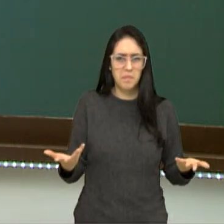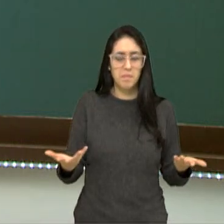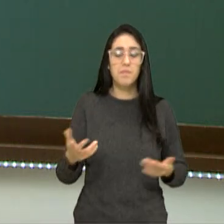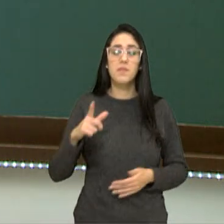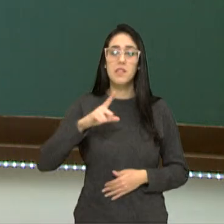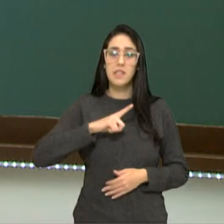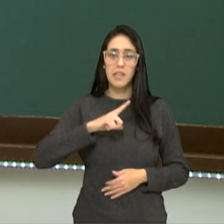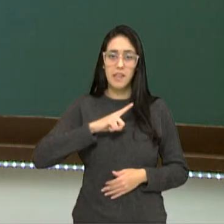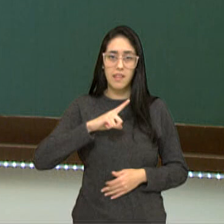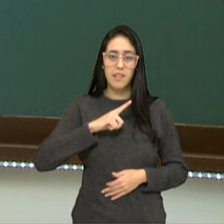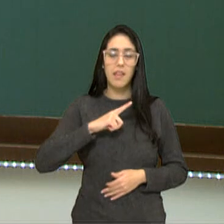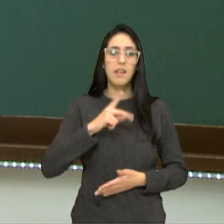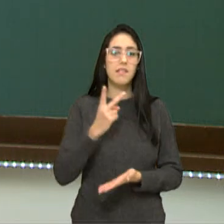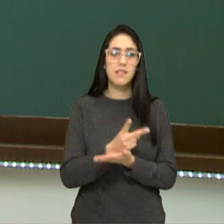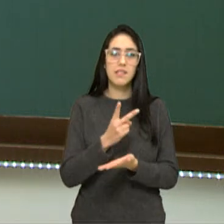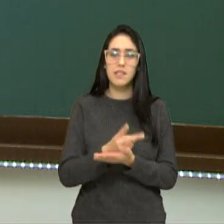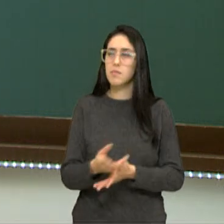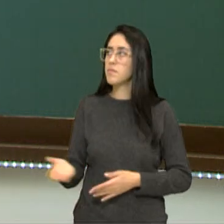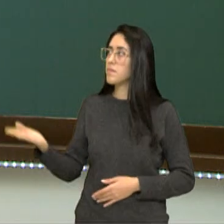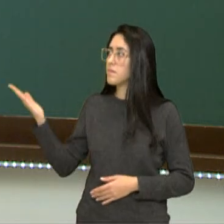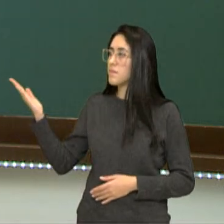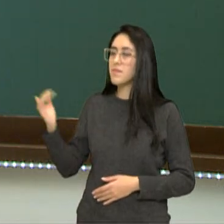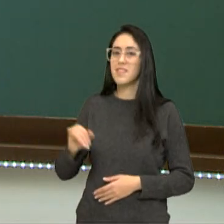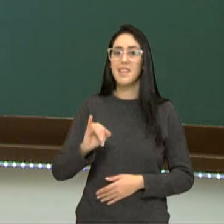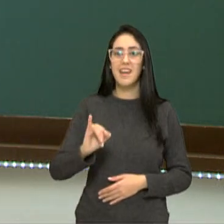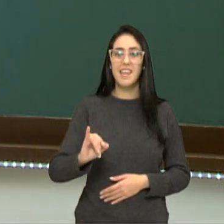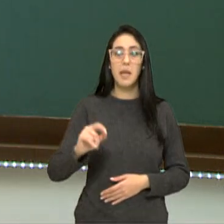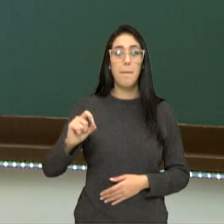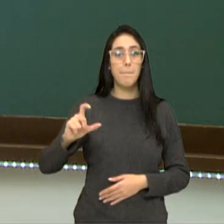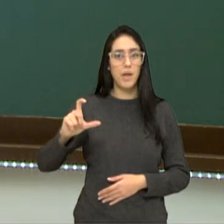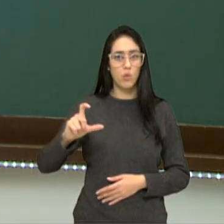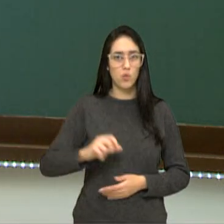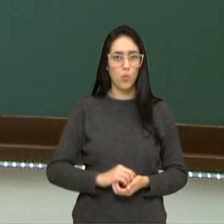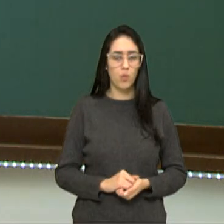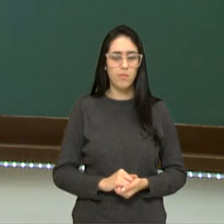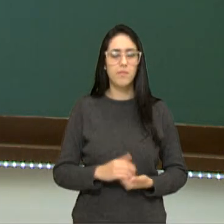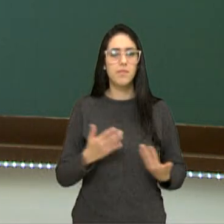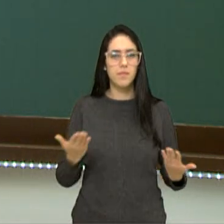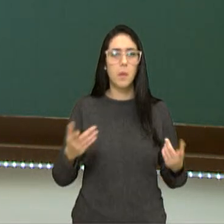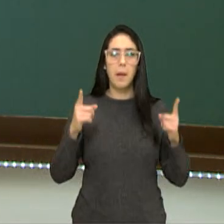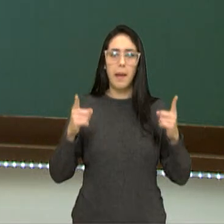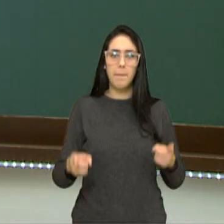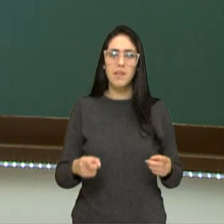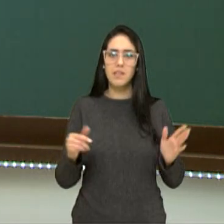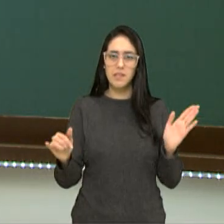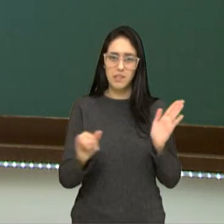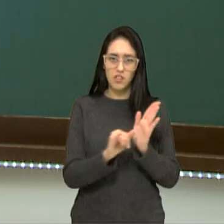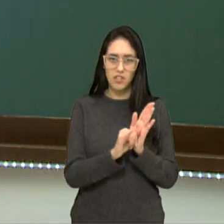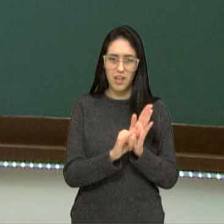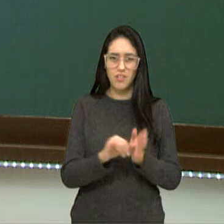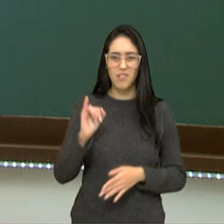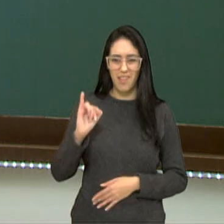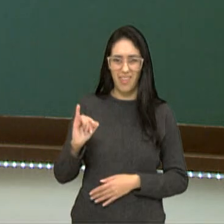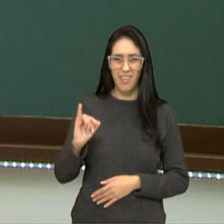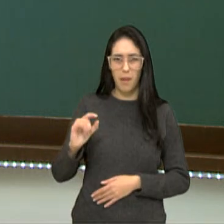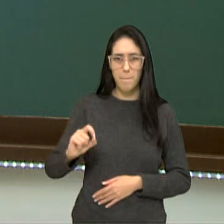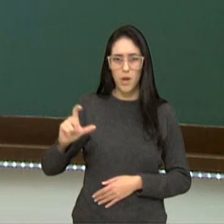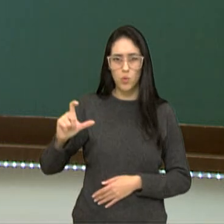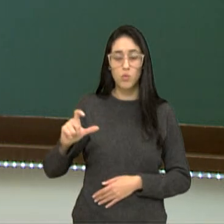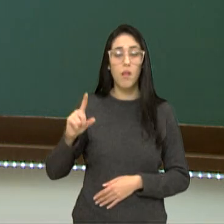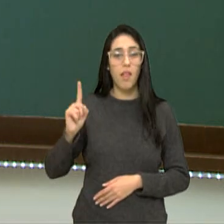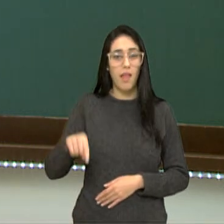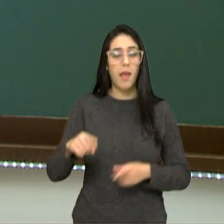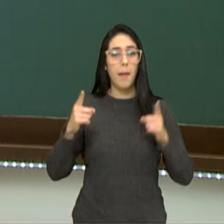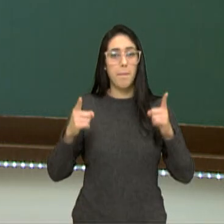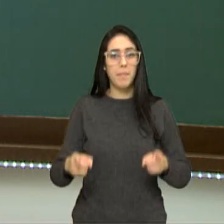vir escrita com a letra I maiúscula. Então, chama-se matriz identidade a uma matriz